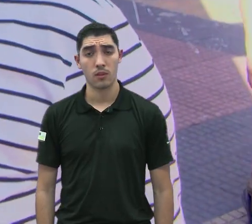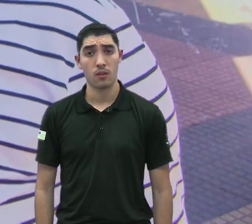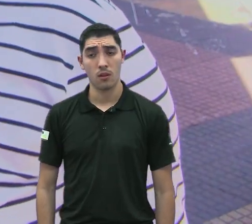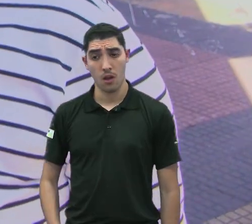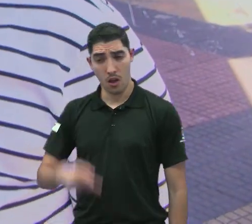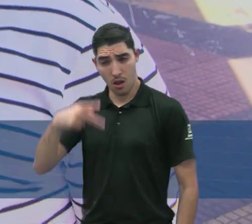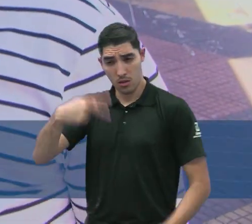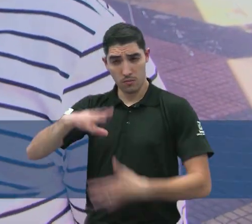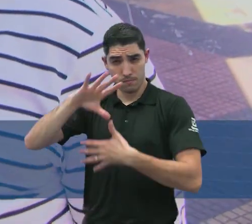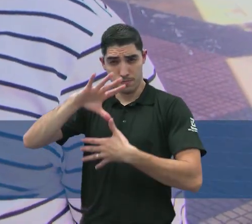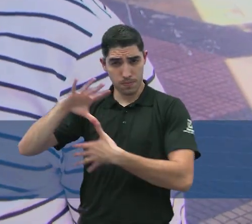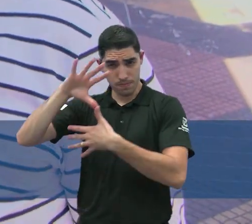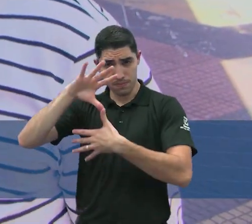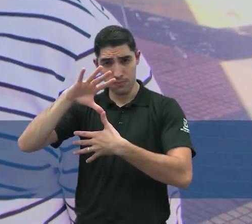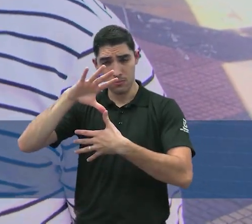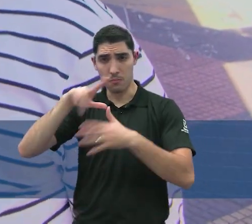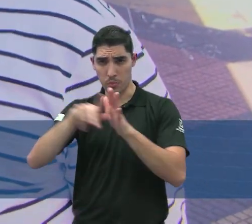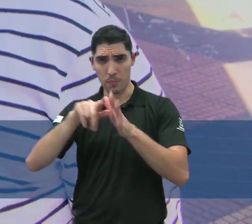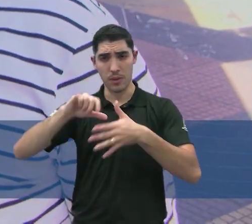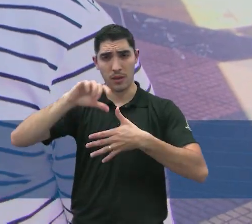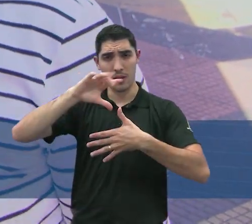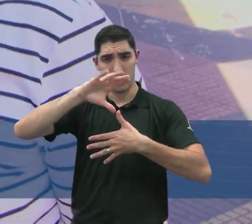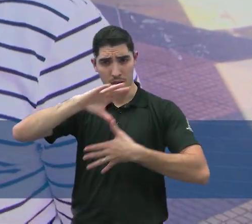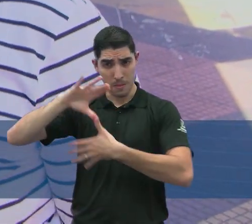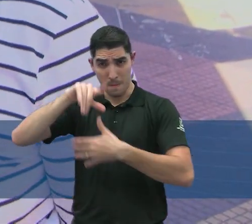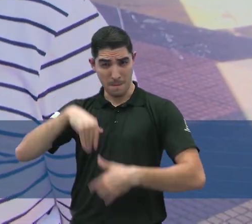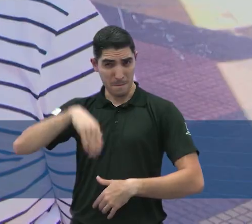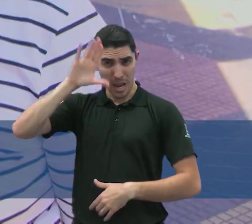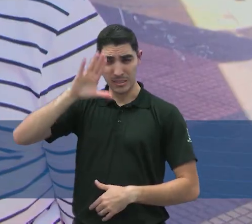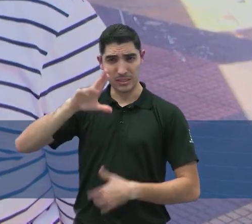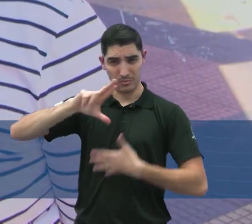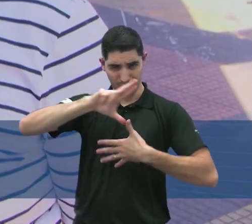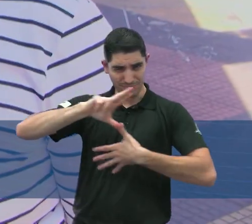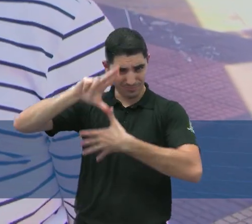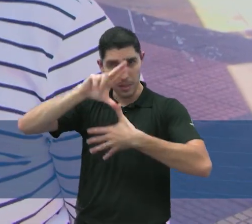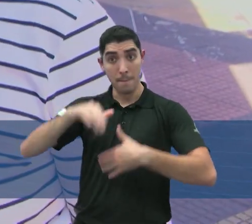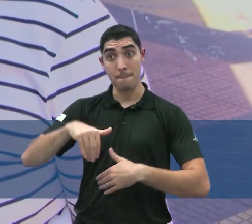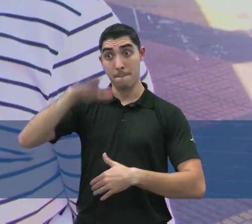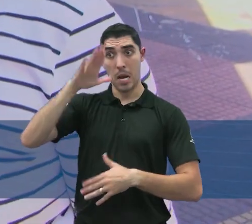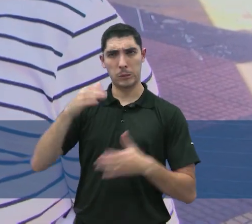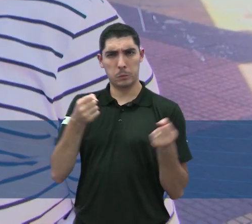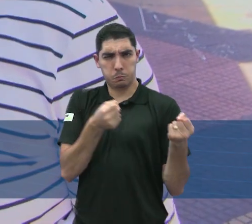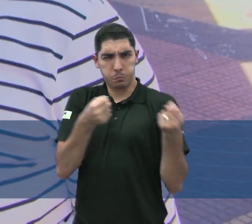na América Latina é o Brasil. E o Brasil está ainda só